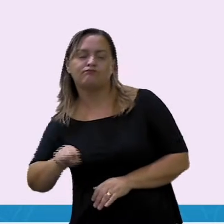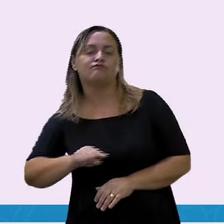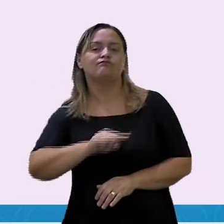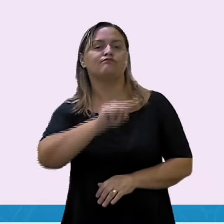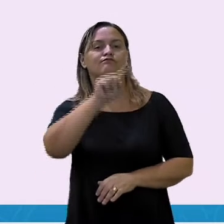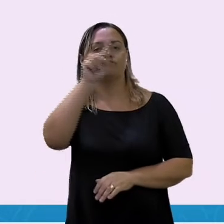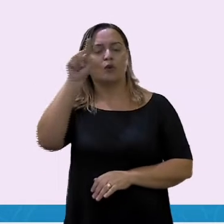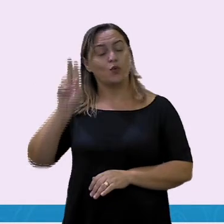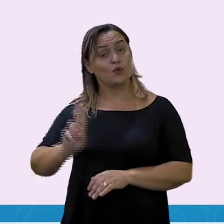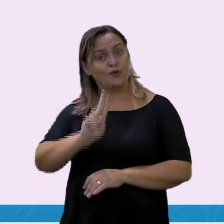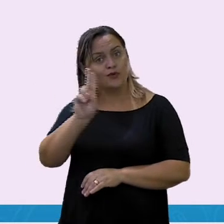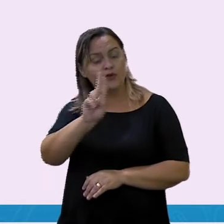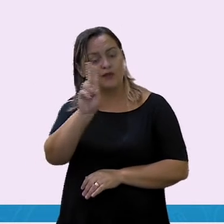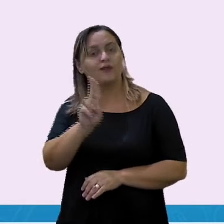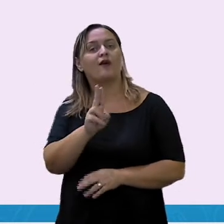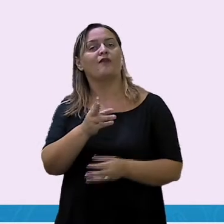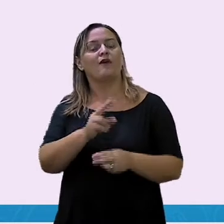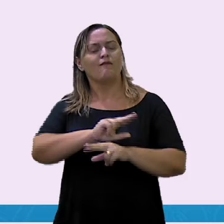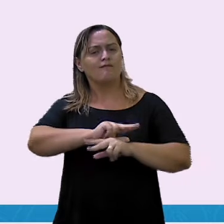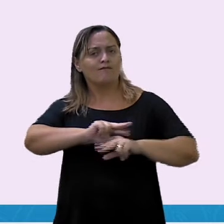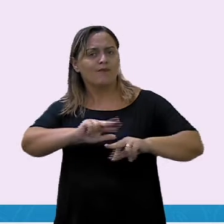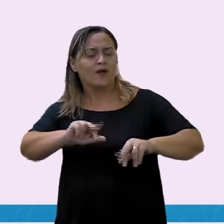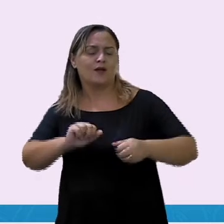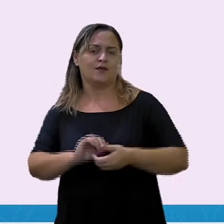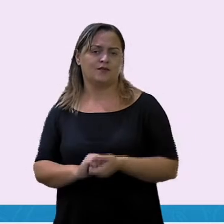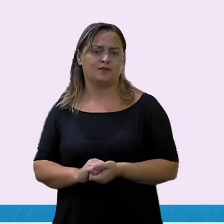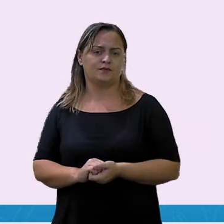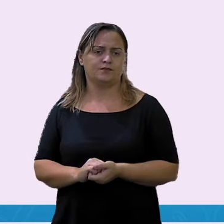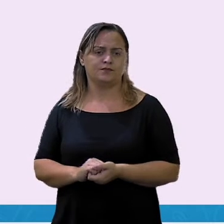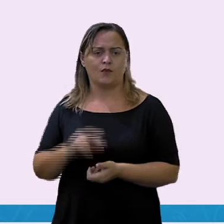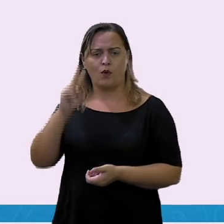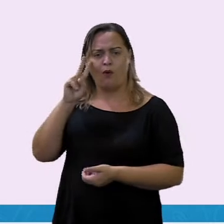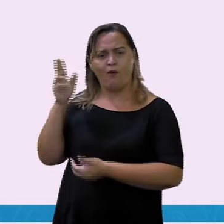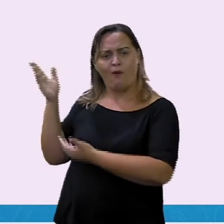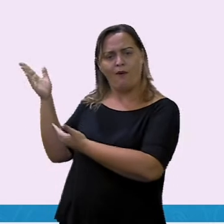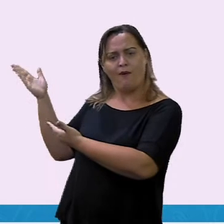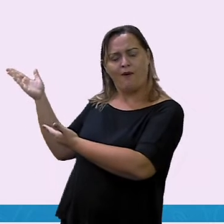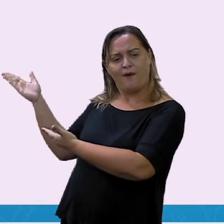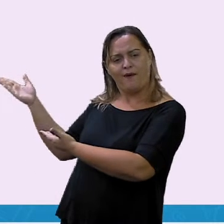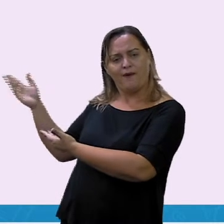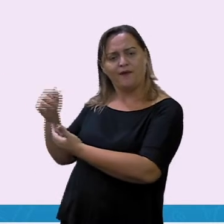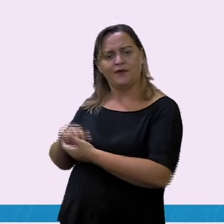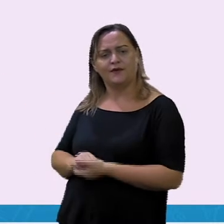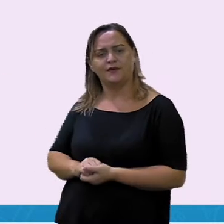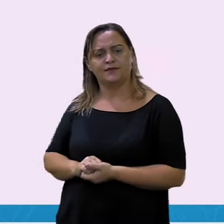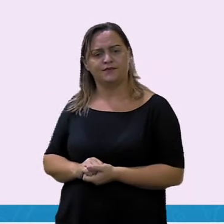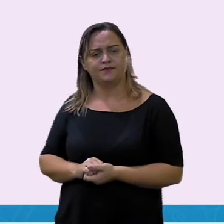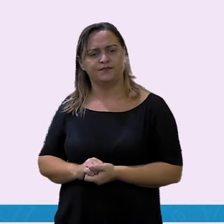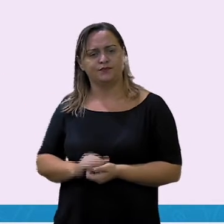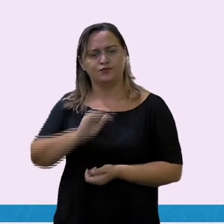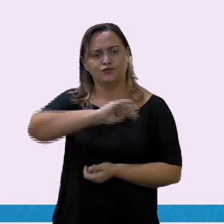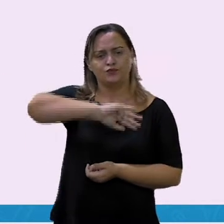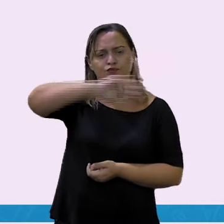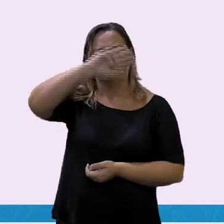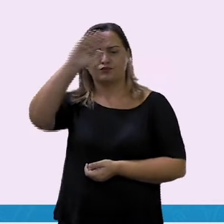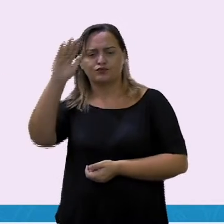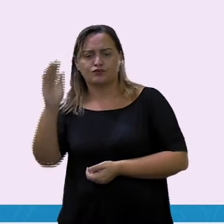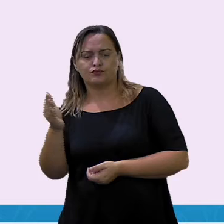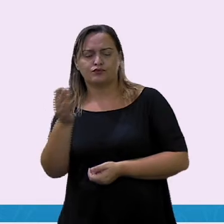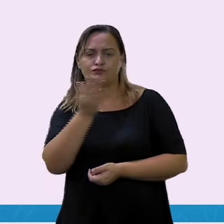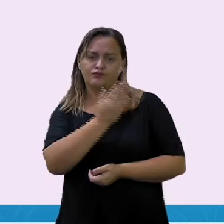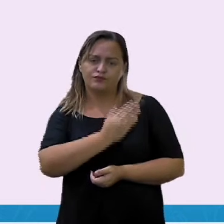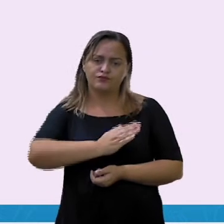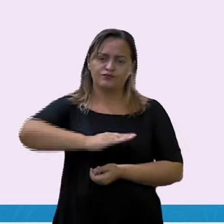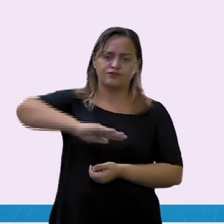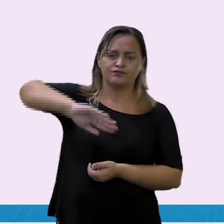que ele projetou, como a Catedral de Brasília, a Catedral Metropolitana Nossa Senhora Aparecida, que começou a ser erguida